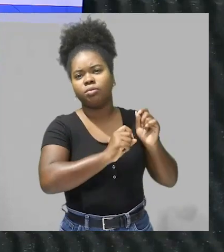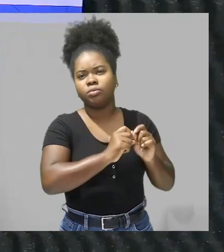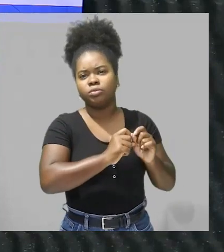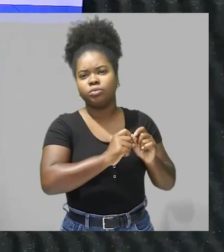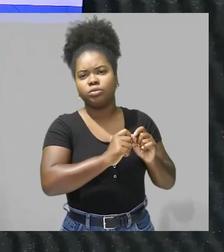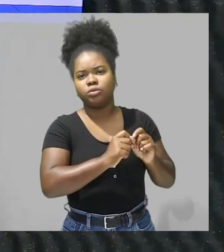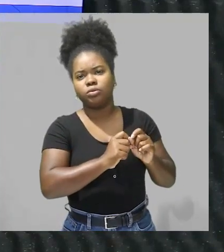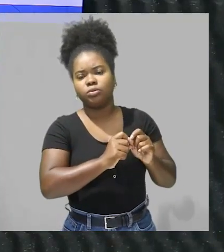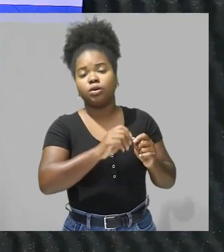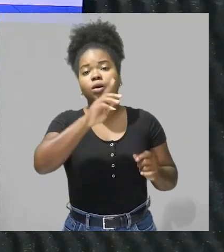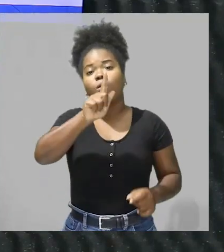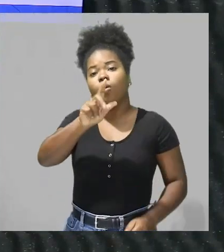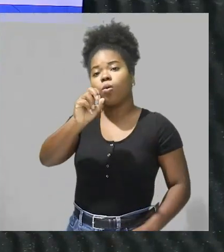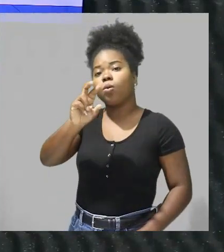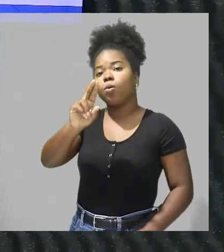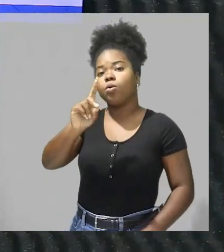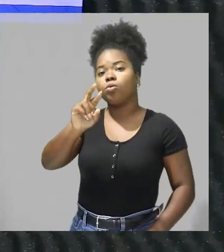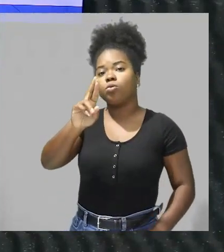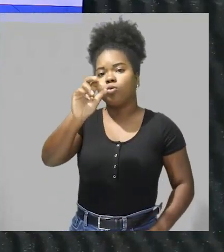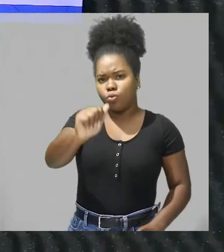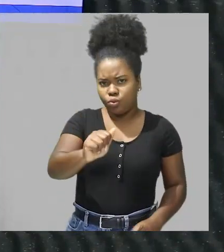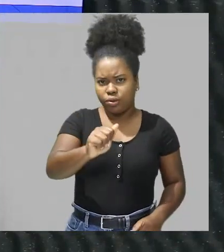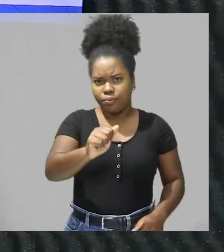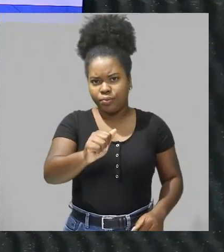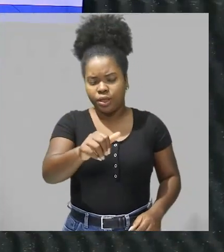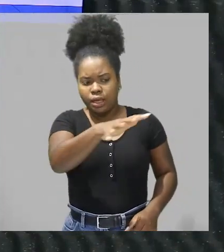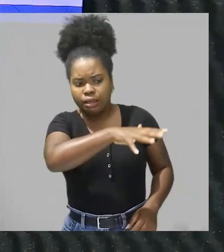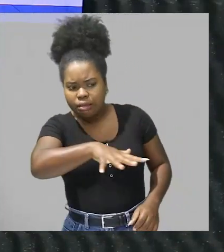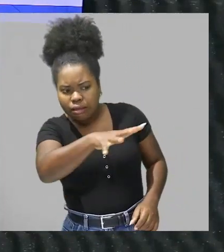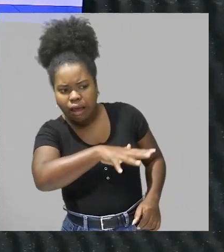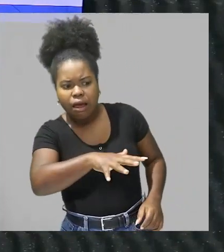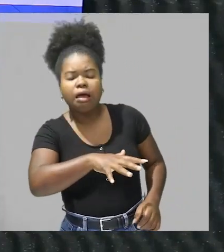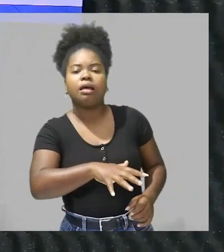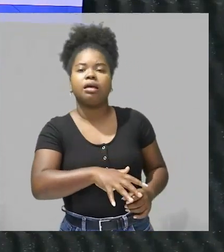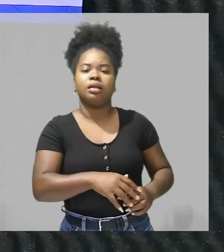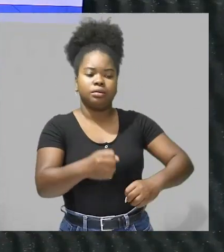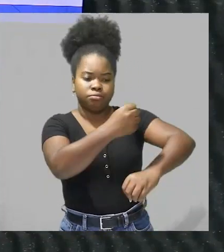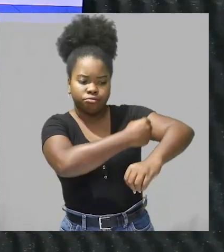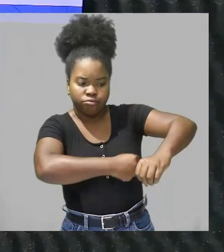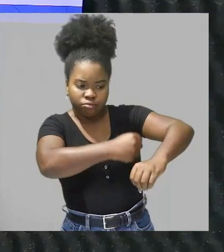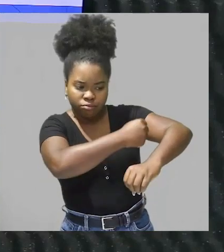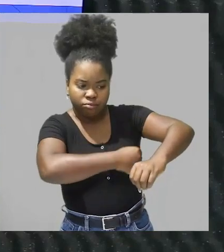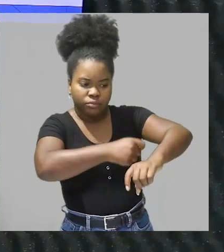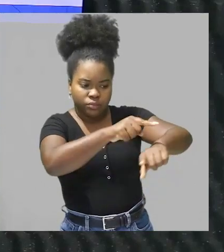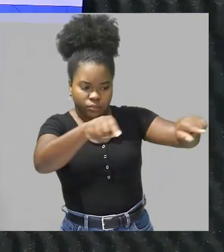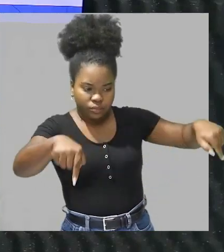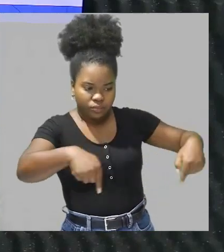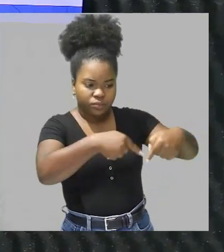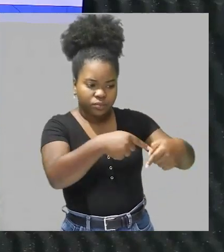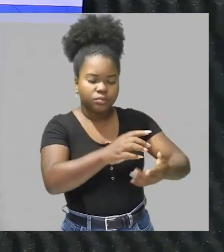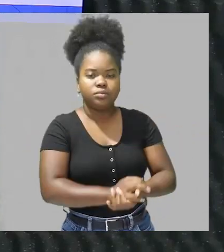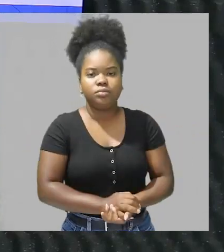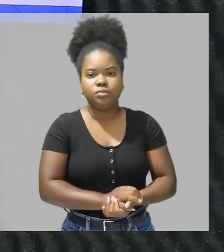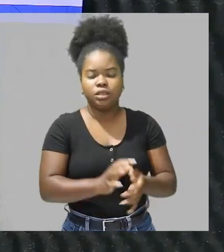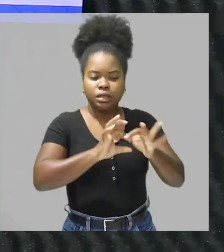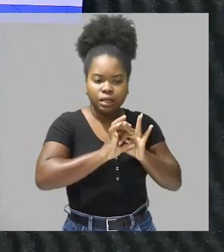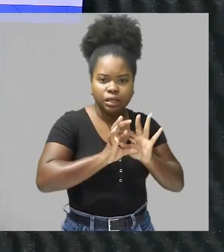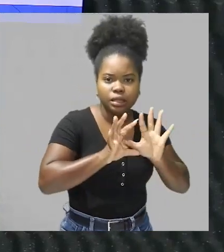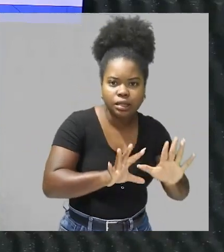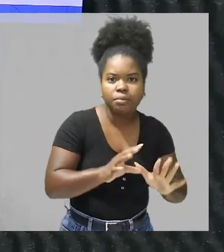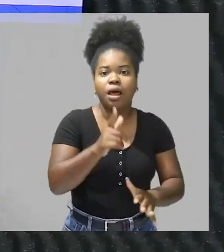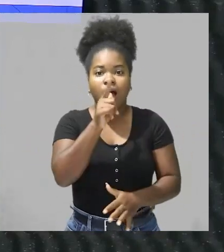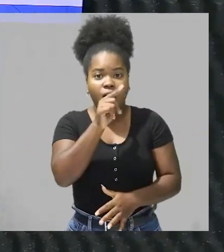retém os detritos da pia e cozinha liberando água quase isenta de gordura né